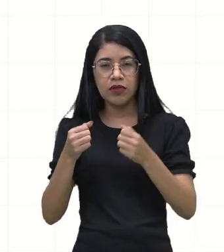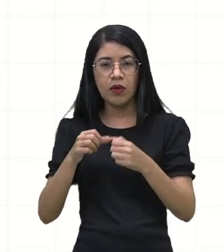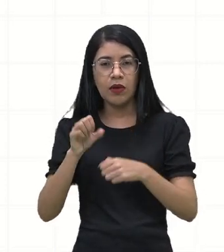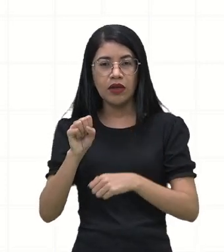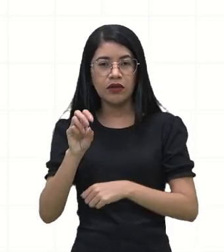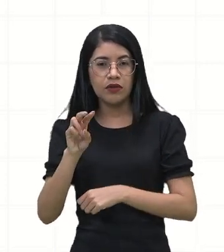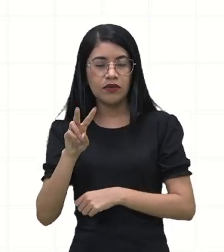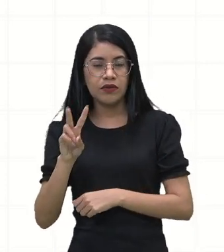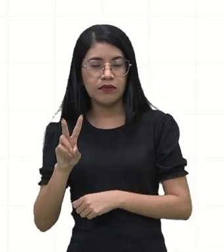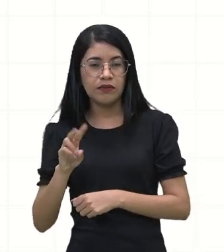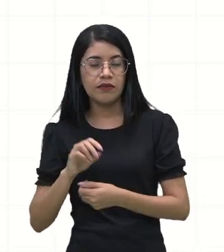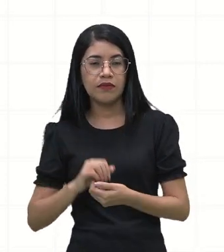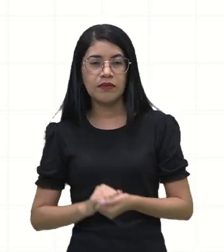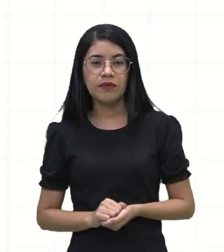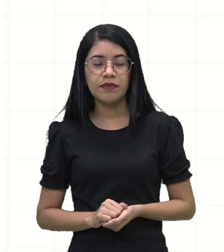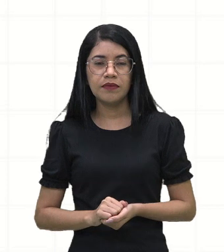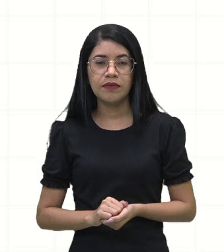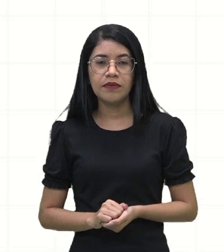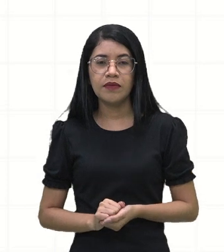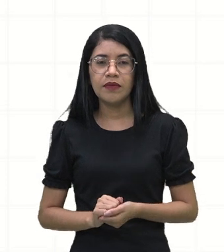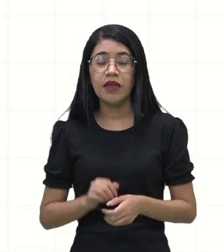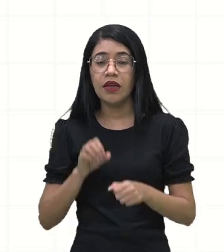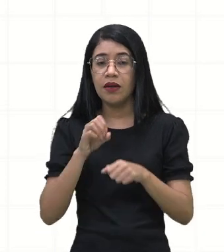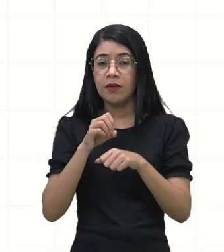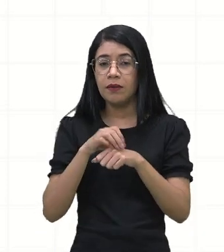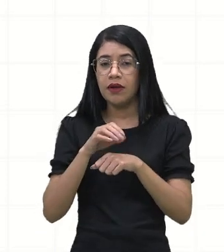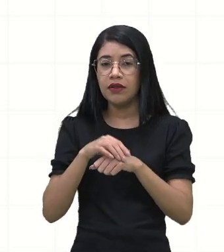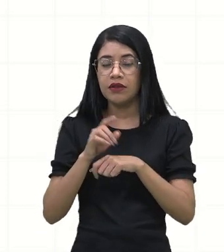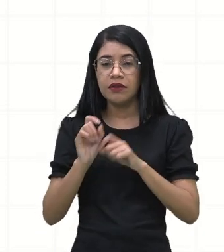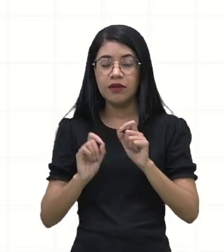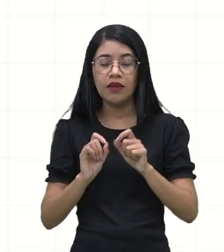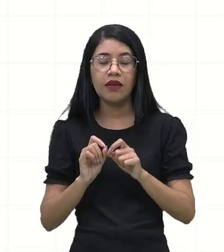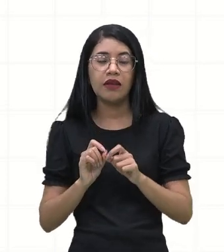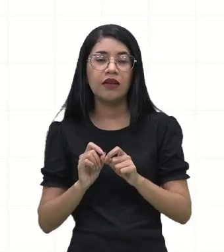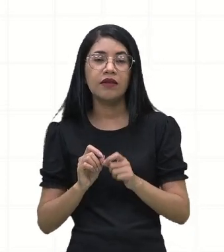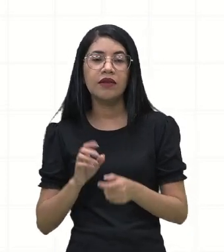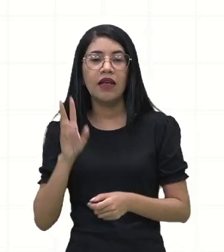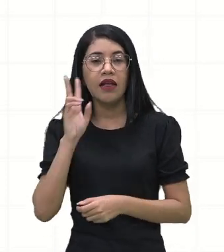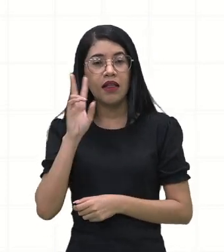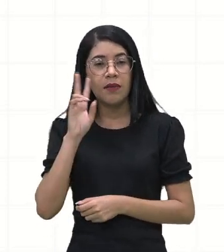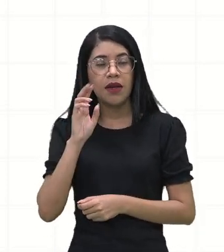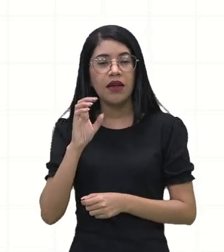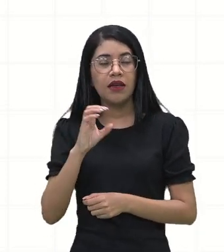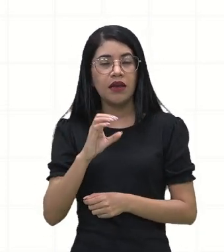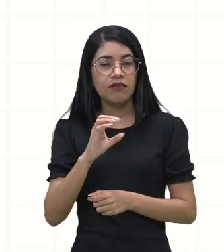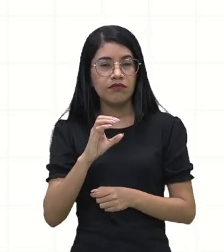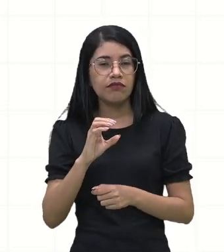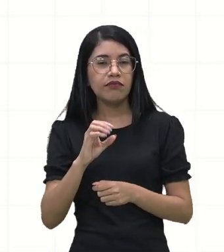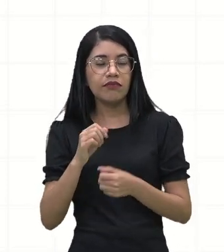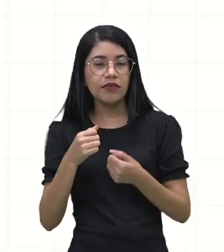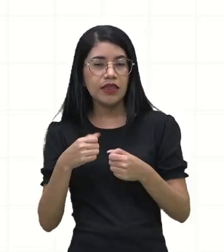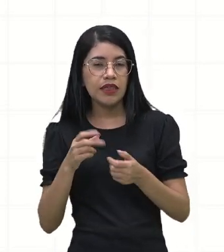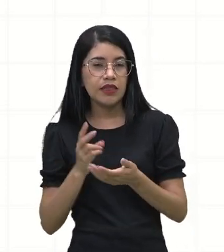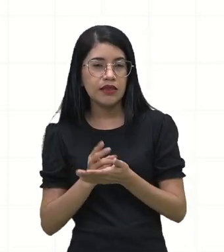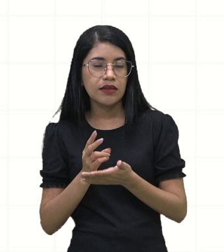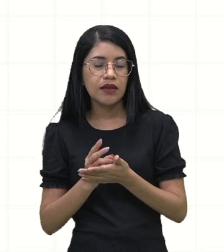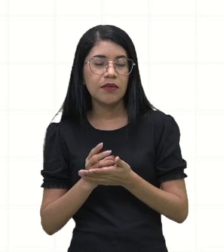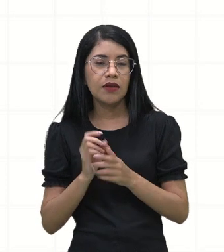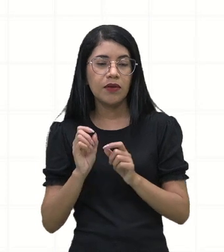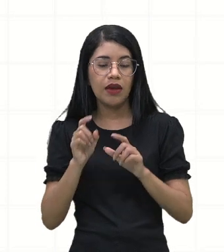Primeiro, qual é a dica, né? Sempre lembrar que essa constante, ela é o comprimento da circunferência, que eu estou chamando de